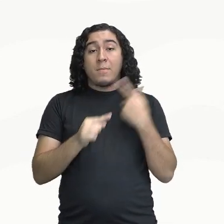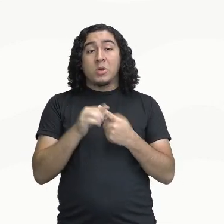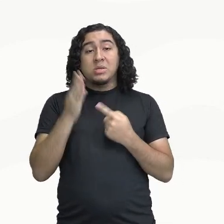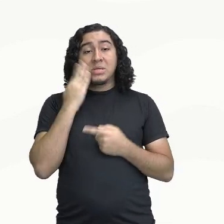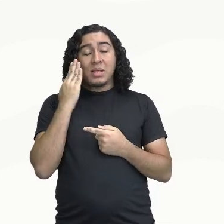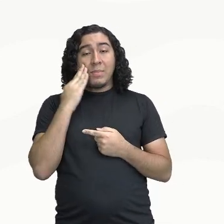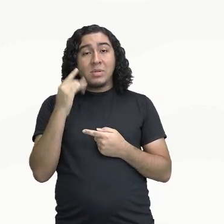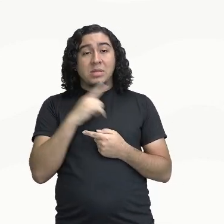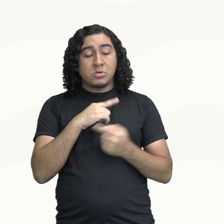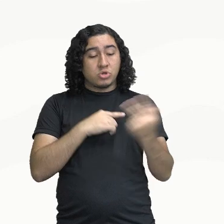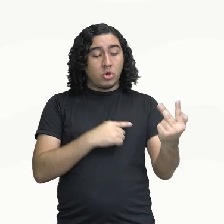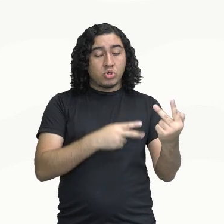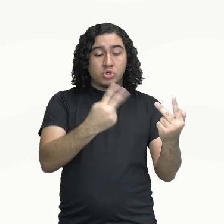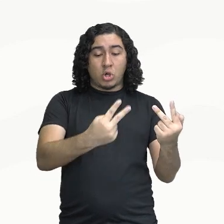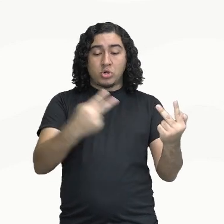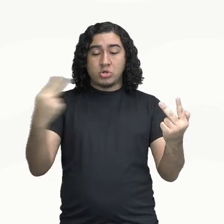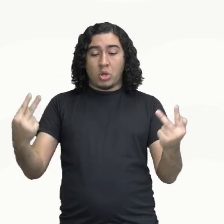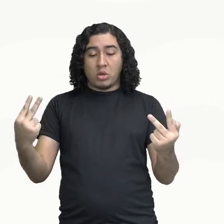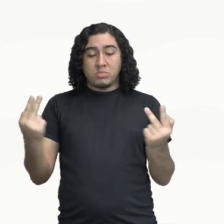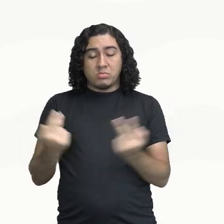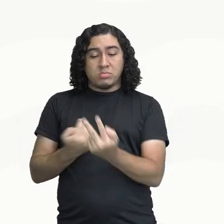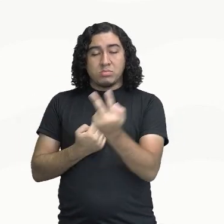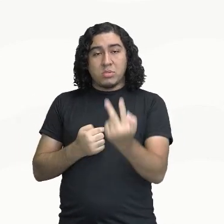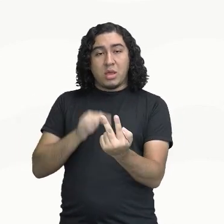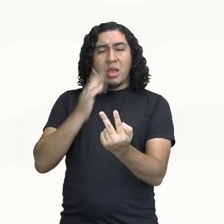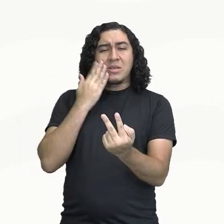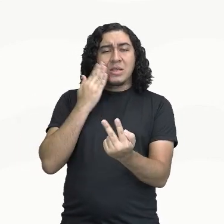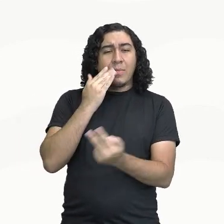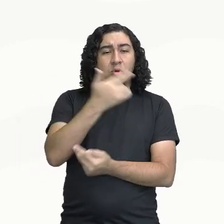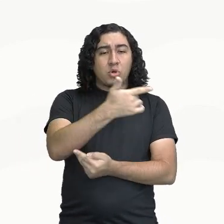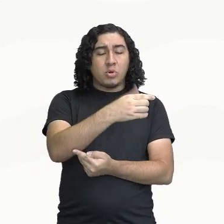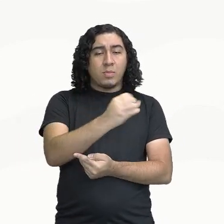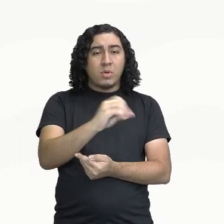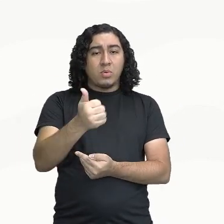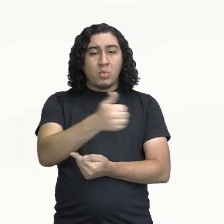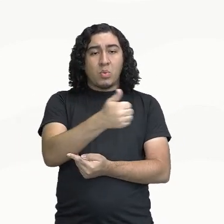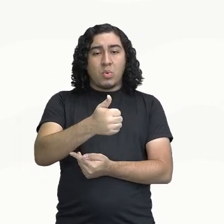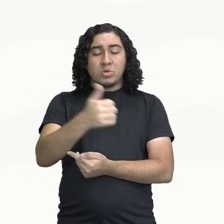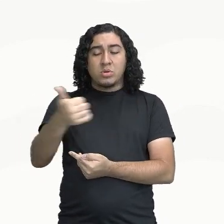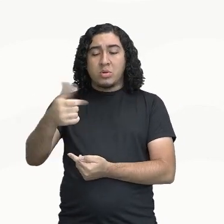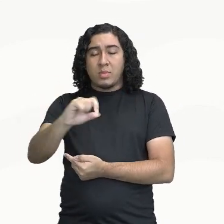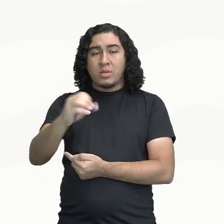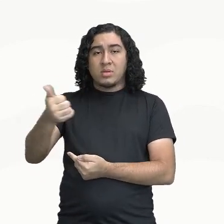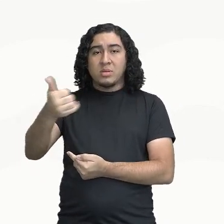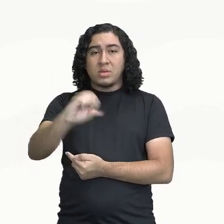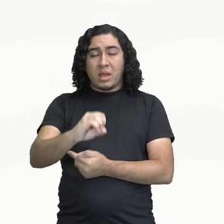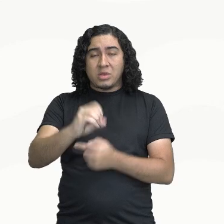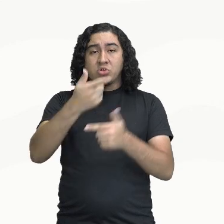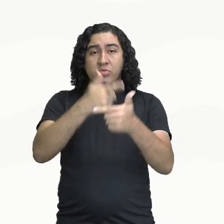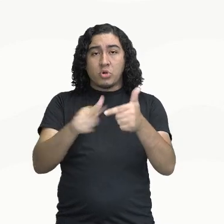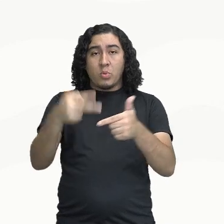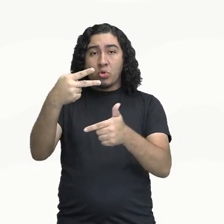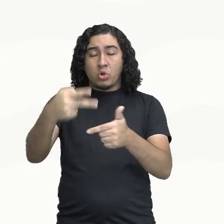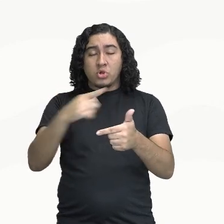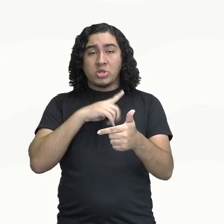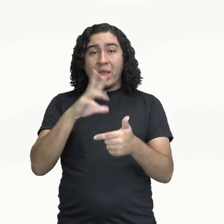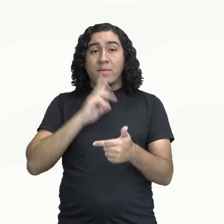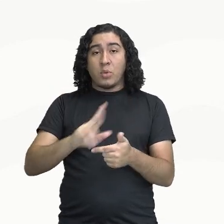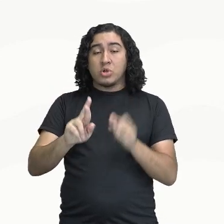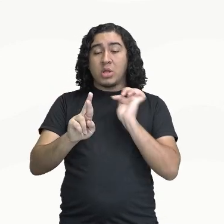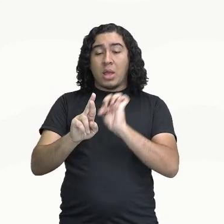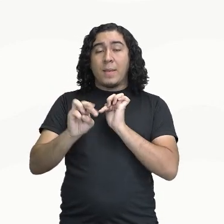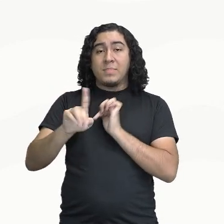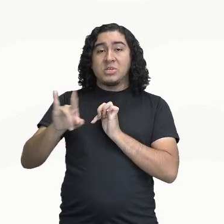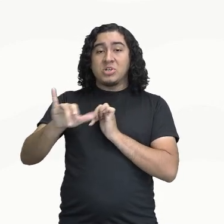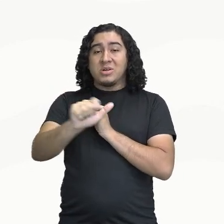que a soma de 2011 com 2010 dividido por 2 é a mediana. E eu já tenho o valor da mediana, não é,